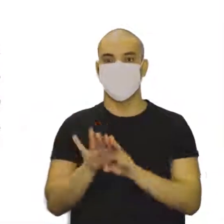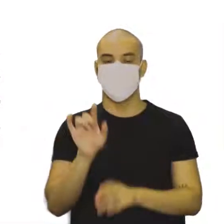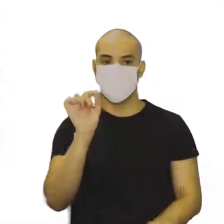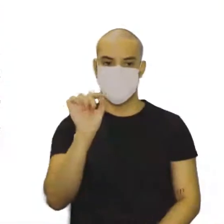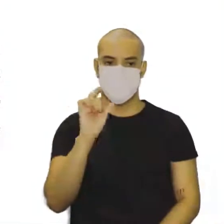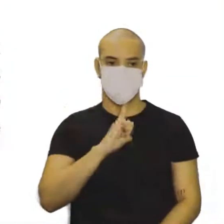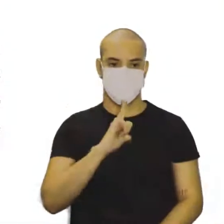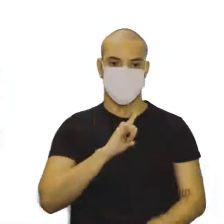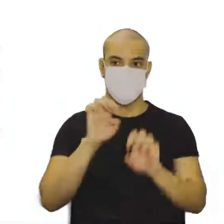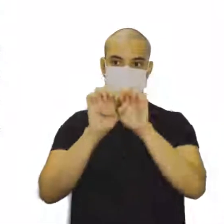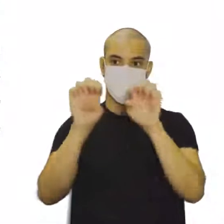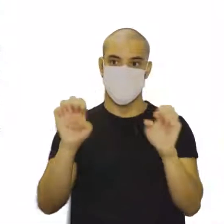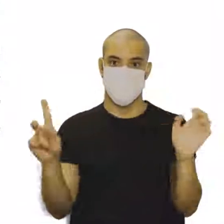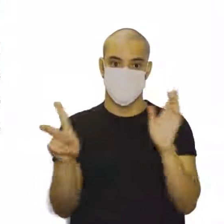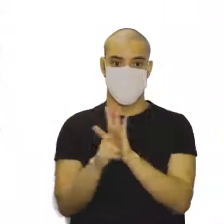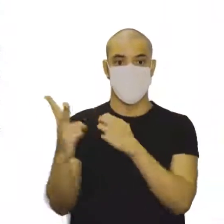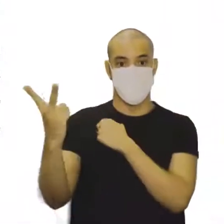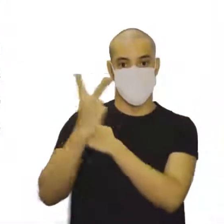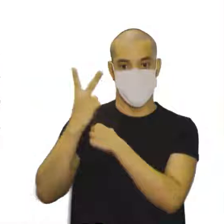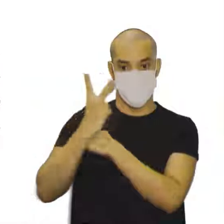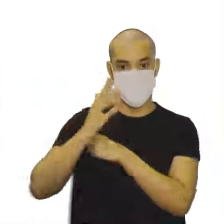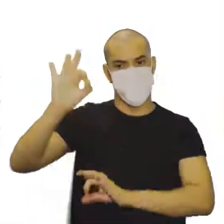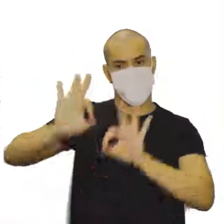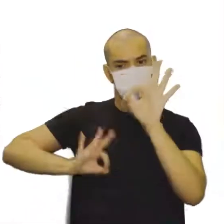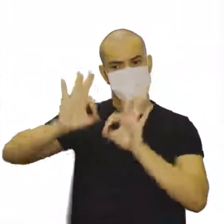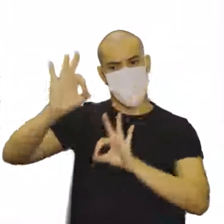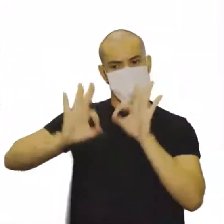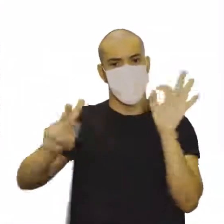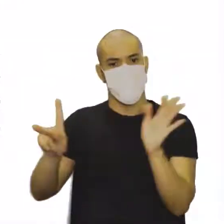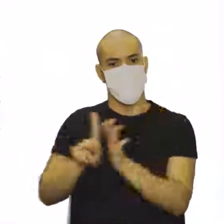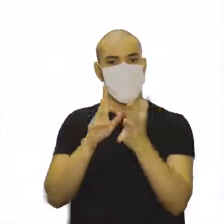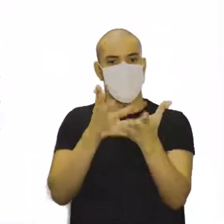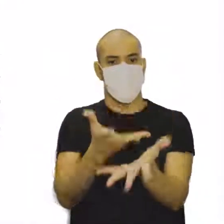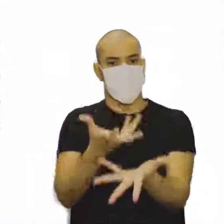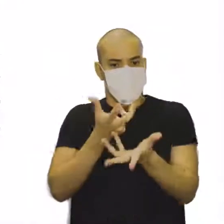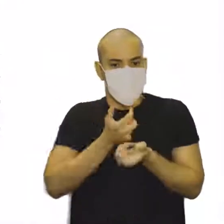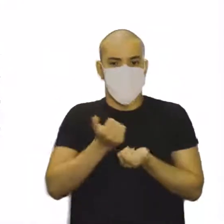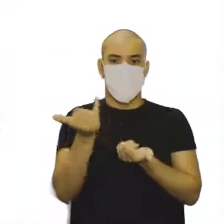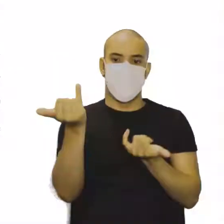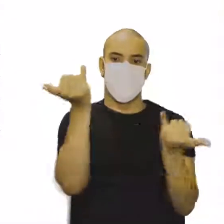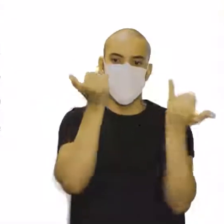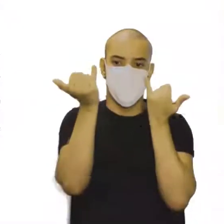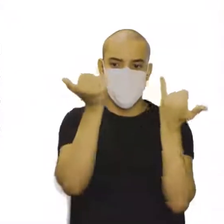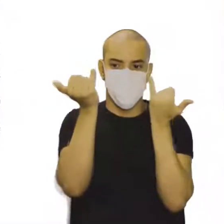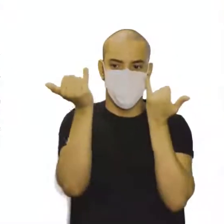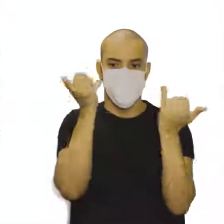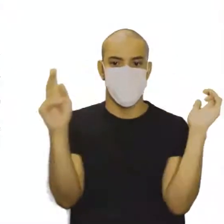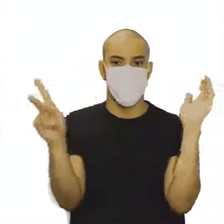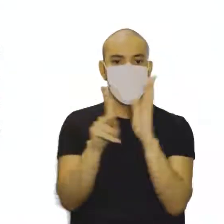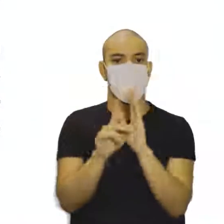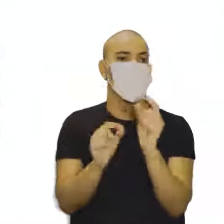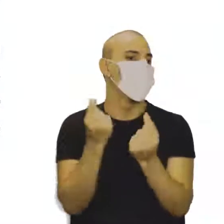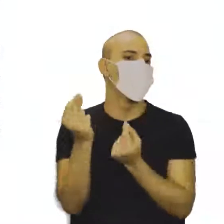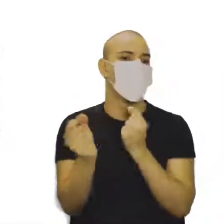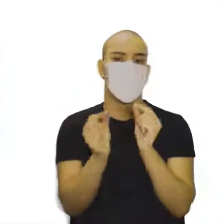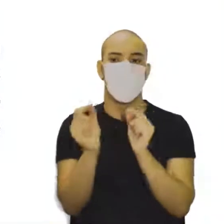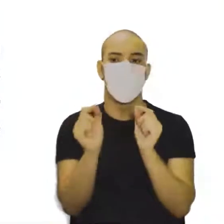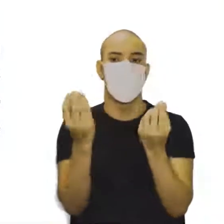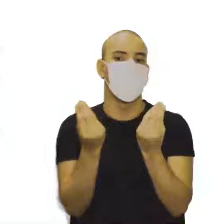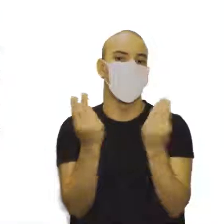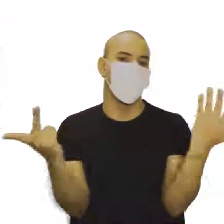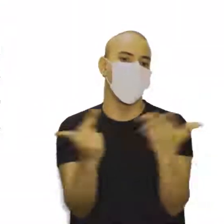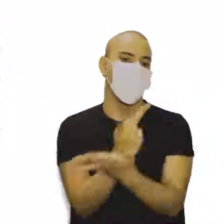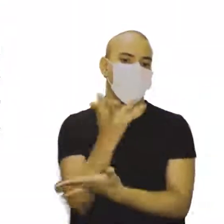os esquemas de proteção são planejados para receberem as informações das grandezas elétricas